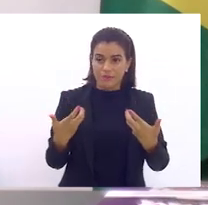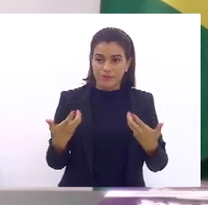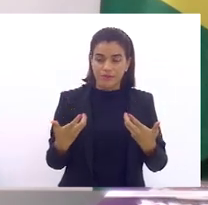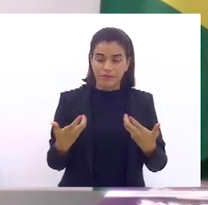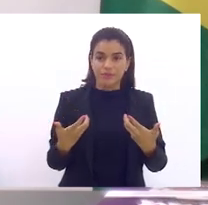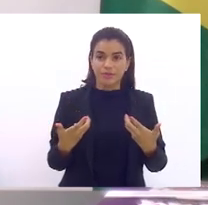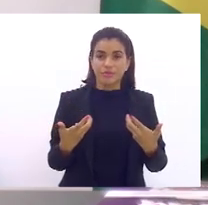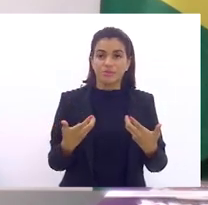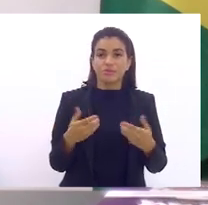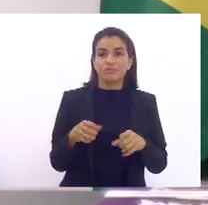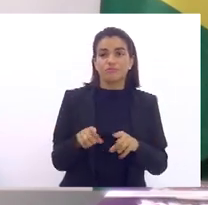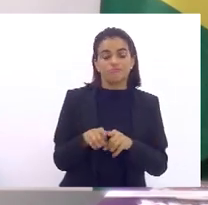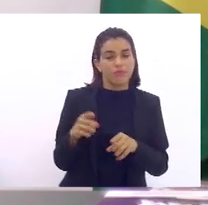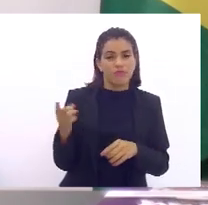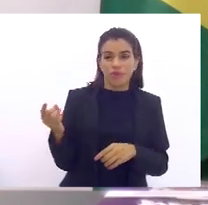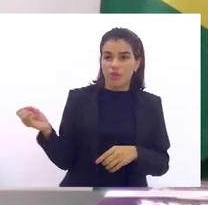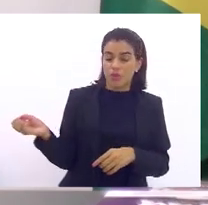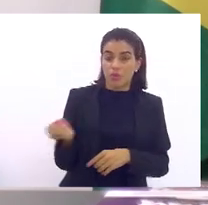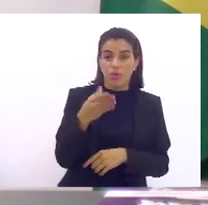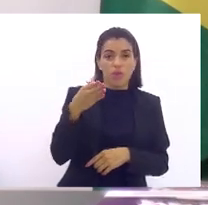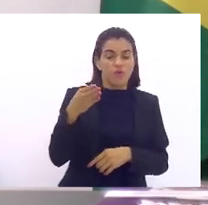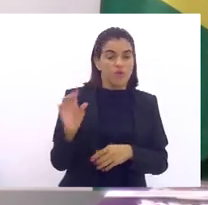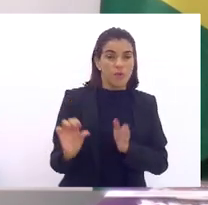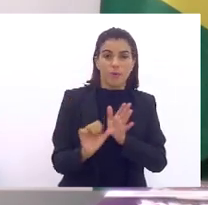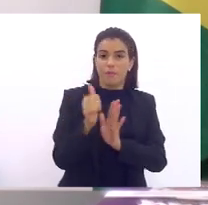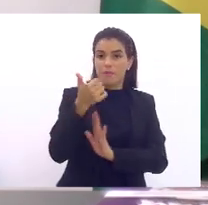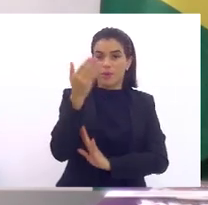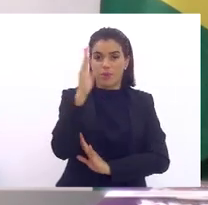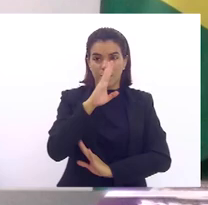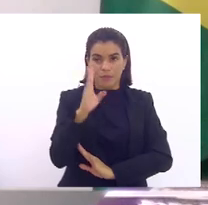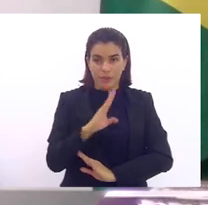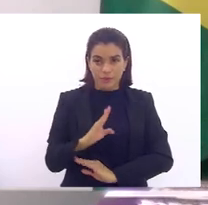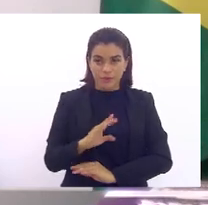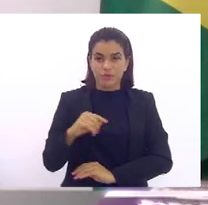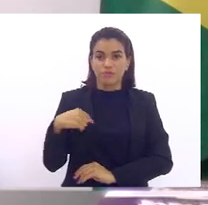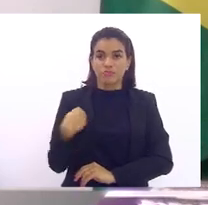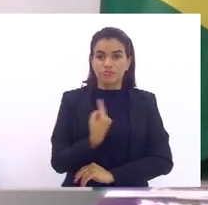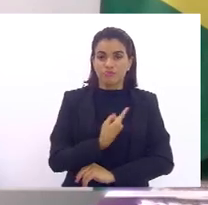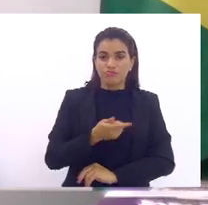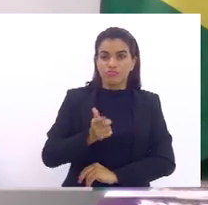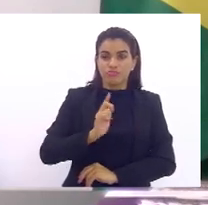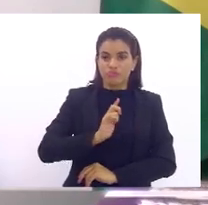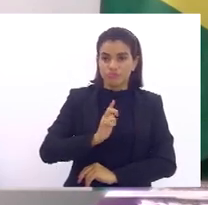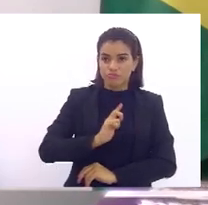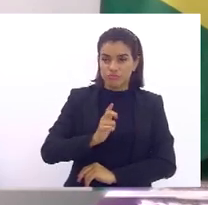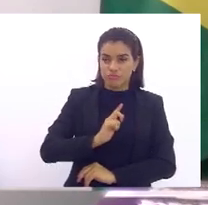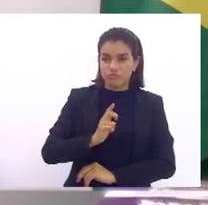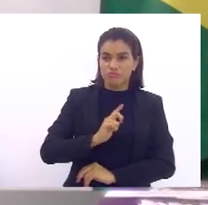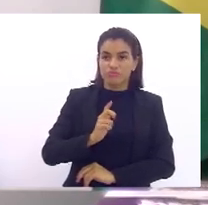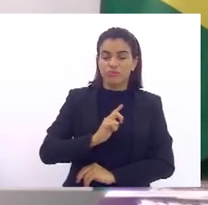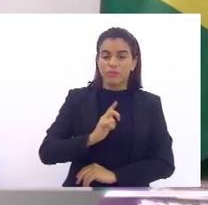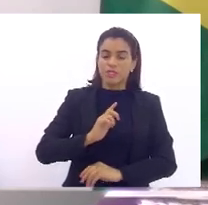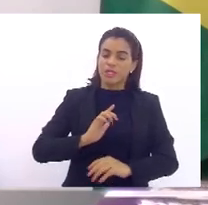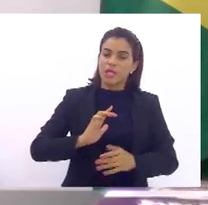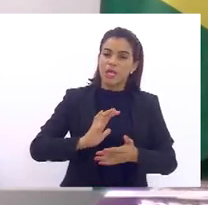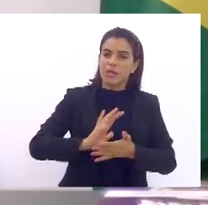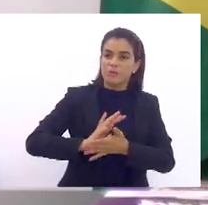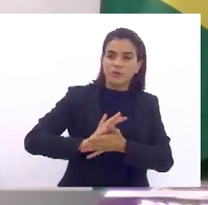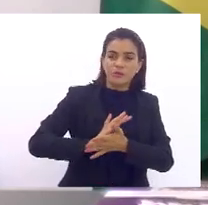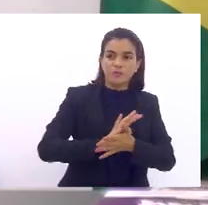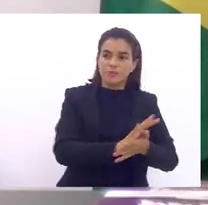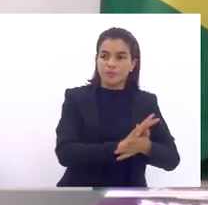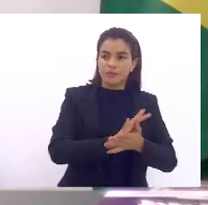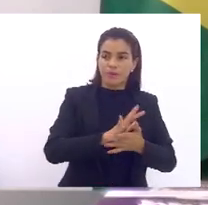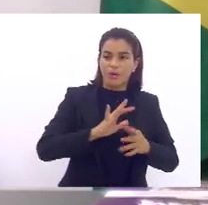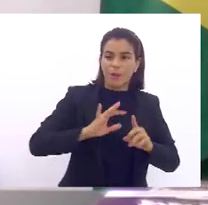foi inovador assim foi Pioneiro eh nós temos a a homofobia lesmofobia como motivação